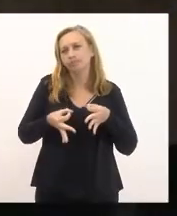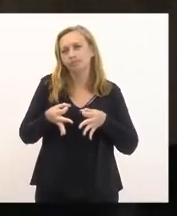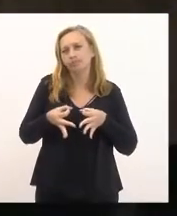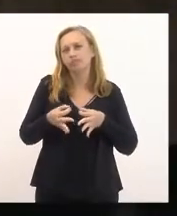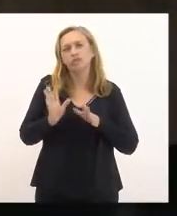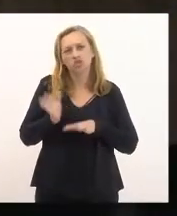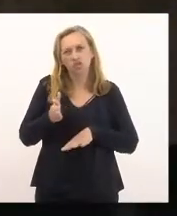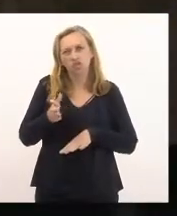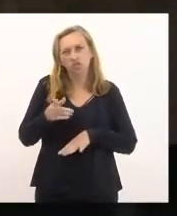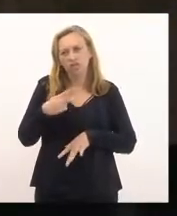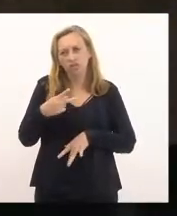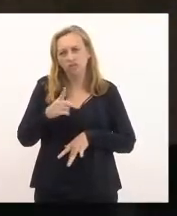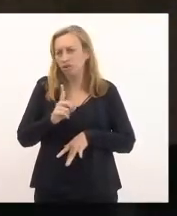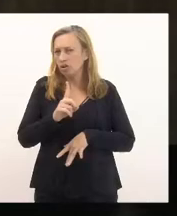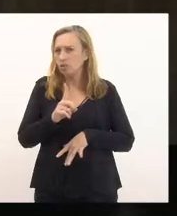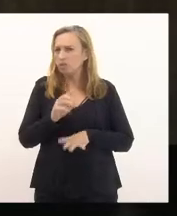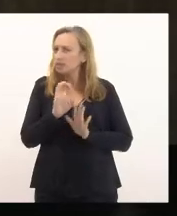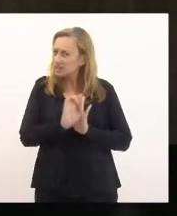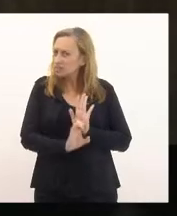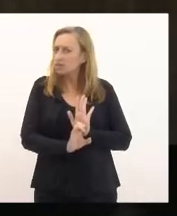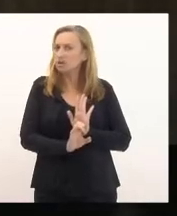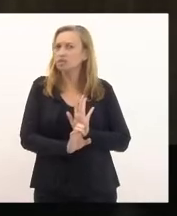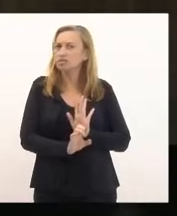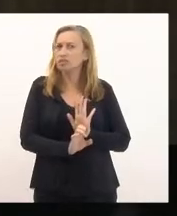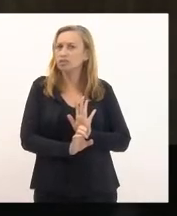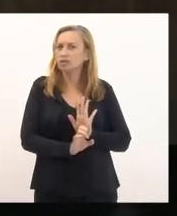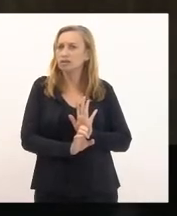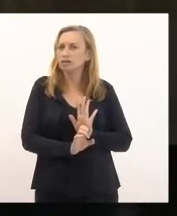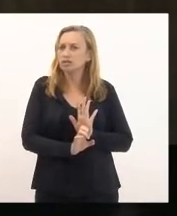deu, parecer. Não, parecer sobre as emendas.